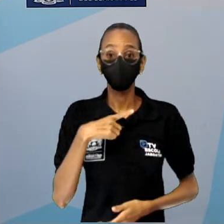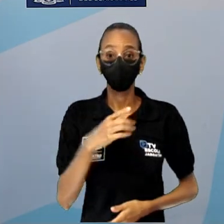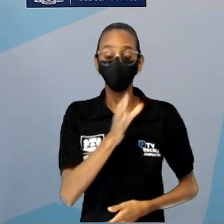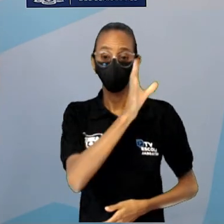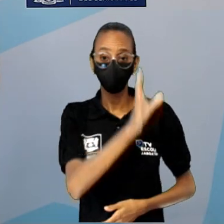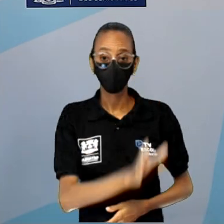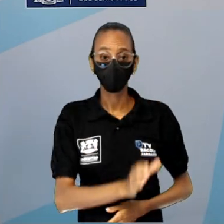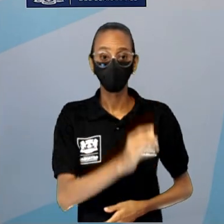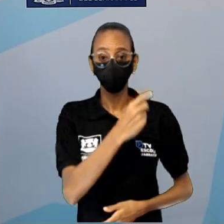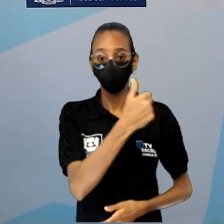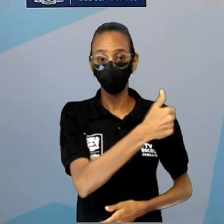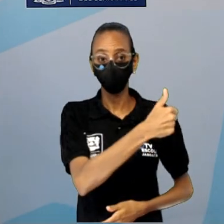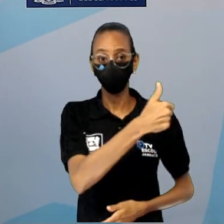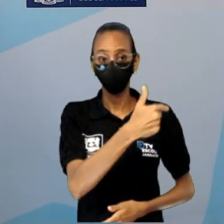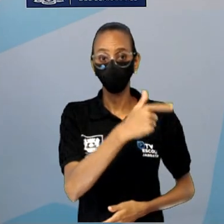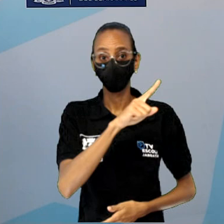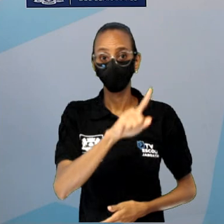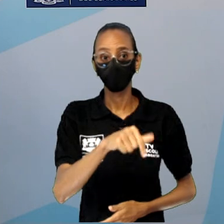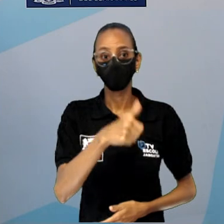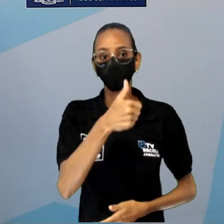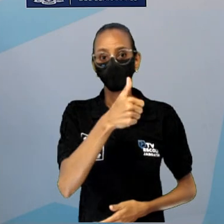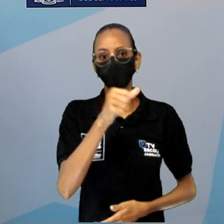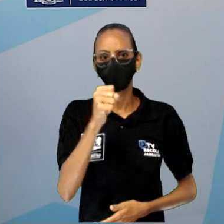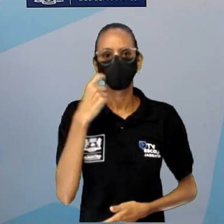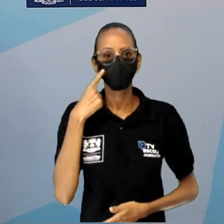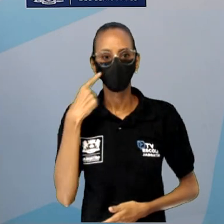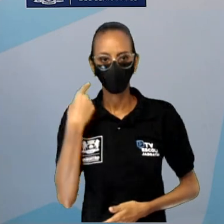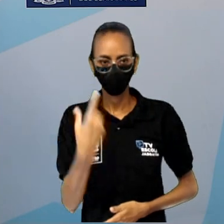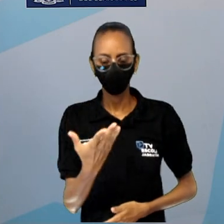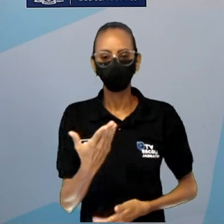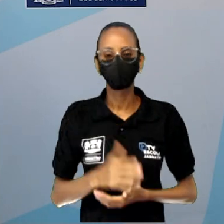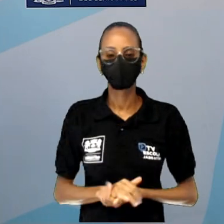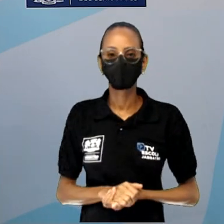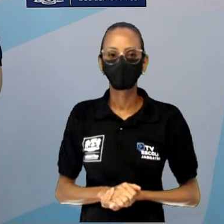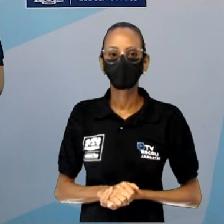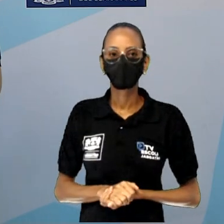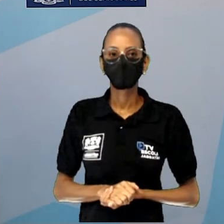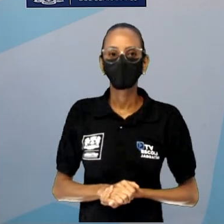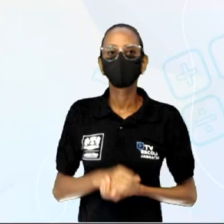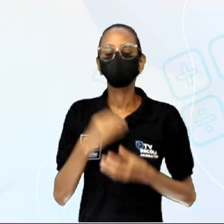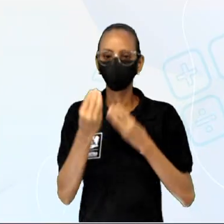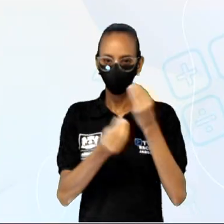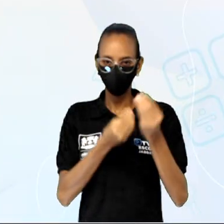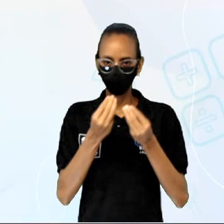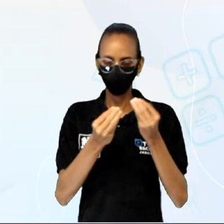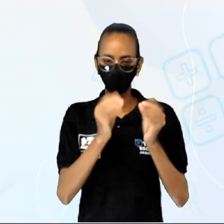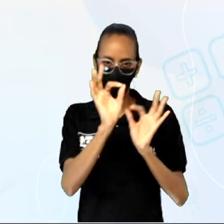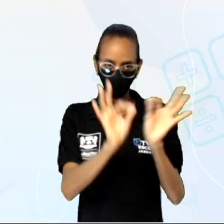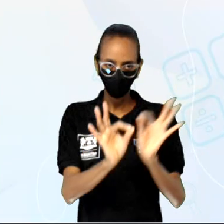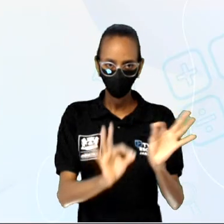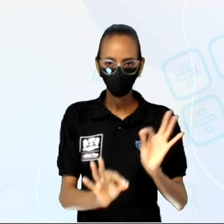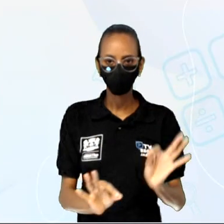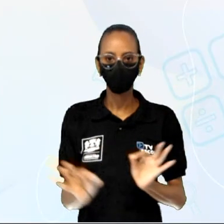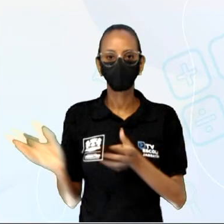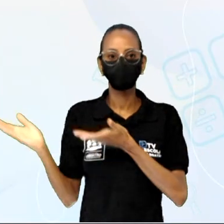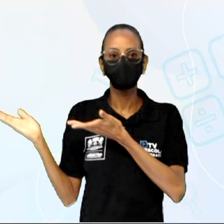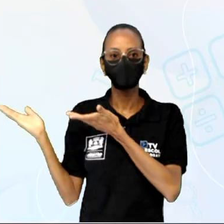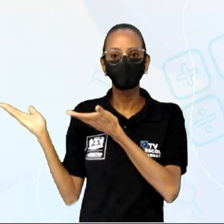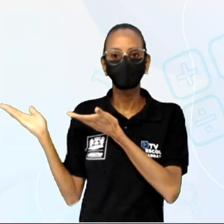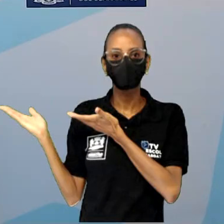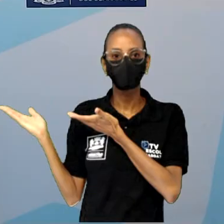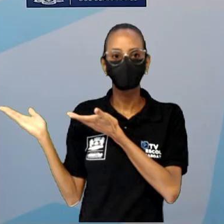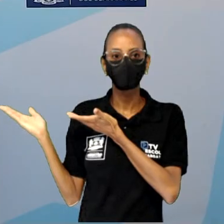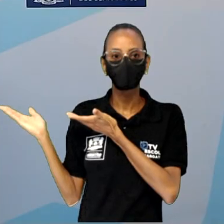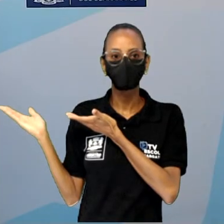quem que é o MMC e quem que é o MDC desses números. Vamos fazer a decomposição, né? 12 e 18 dá para dividir